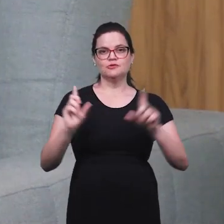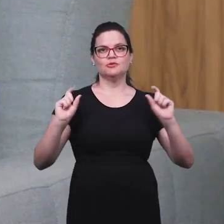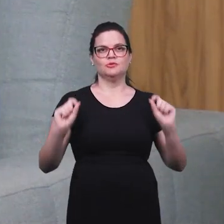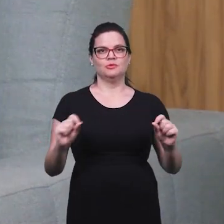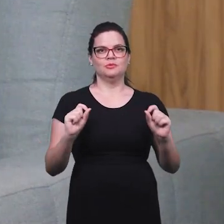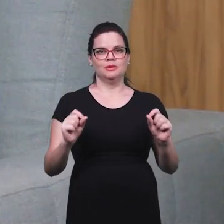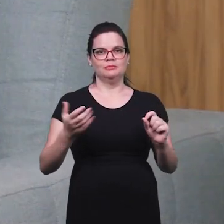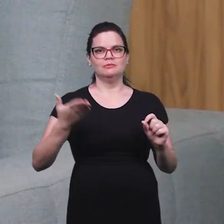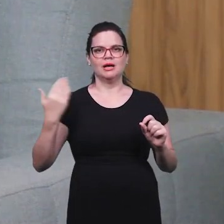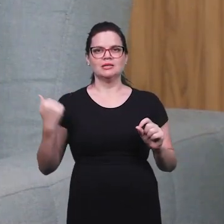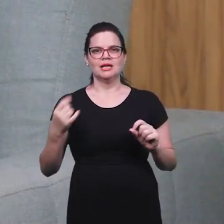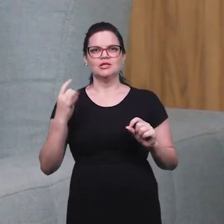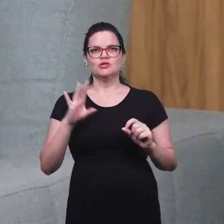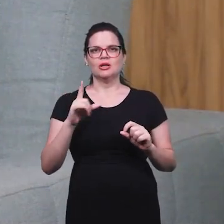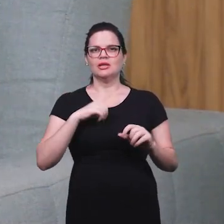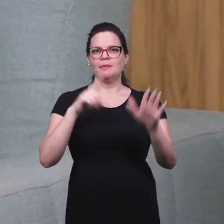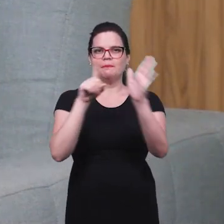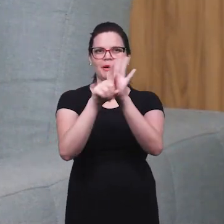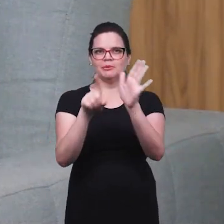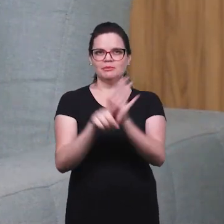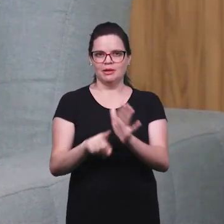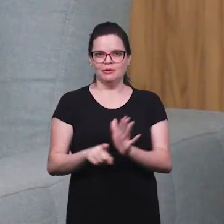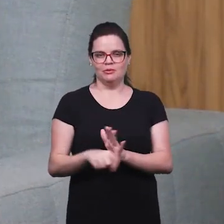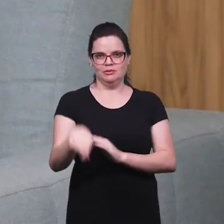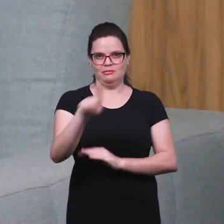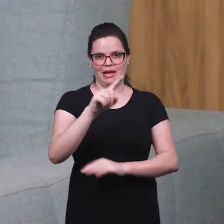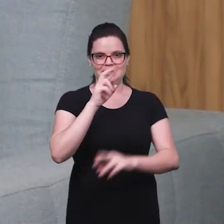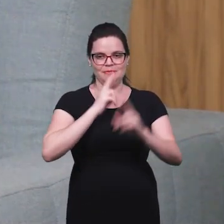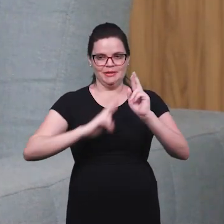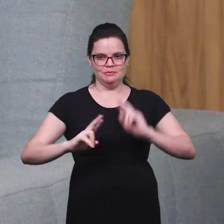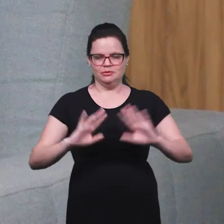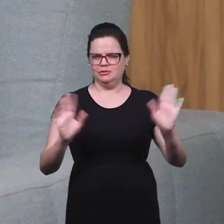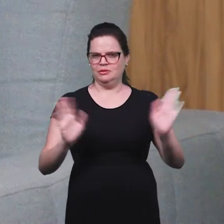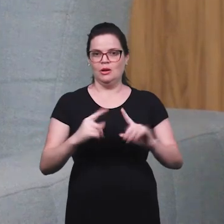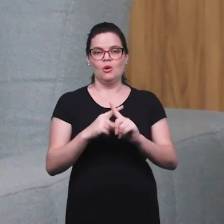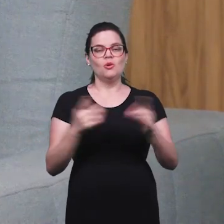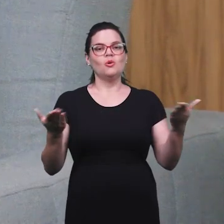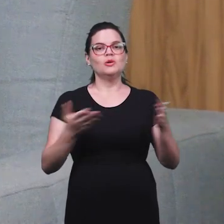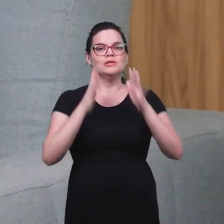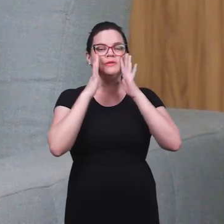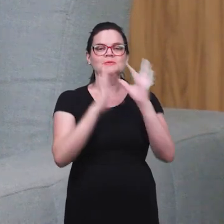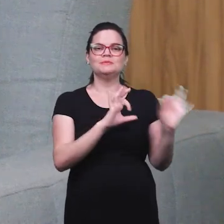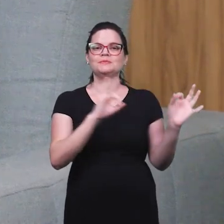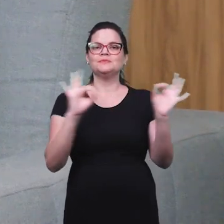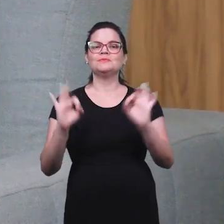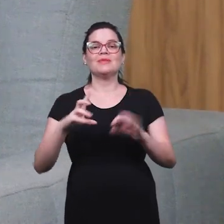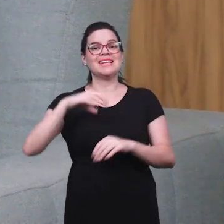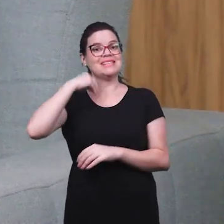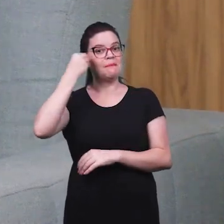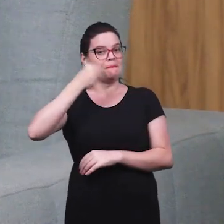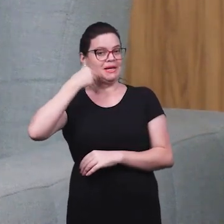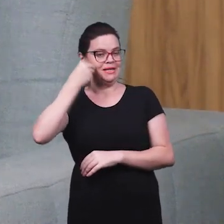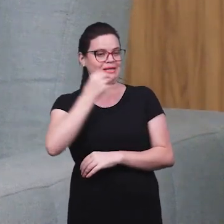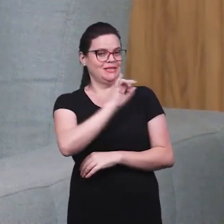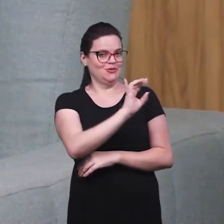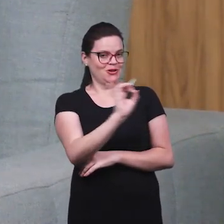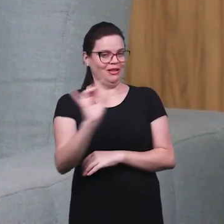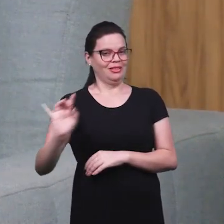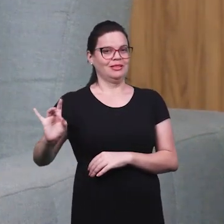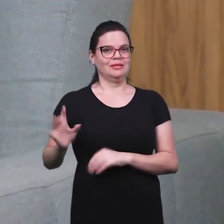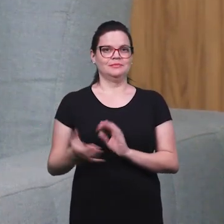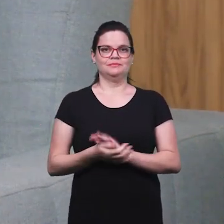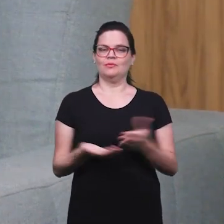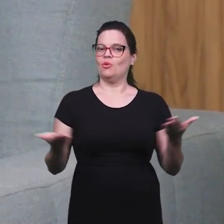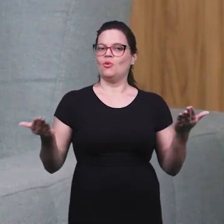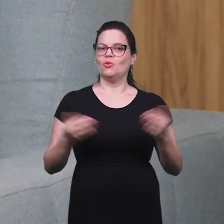feito nos demais episódios, que chega a pergunta para que os convidados respondam, nós vamos ouvir aqui, na verdade, experiências.